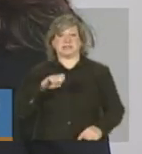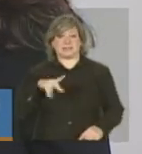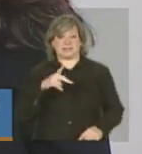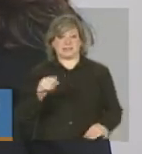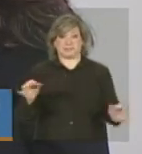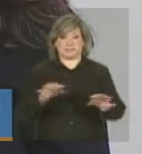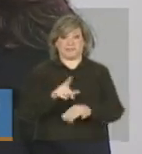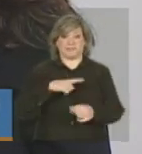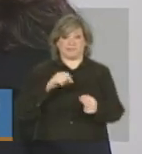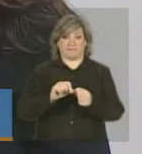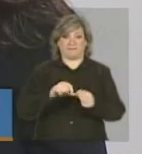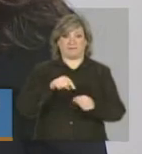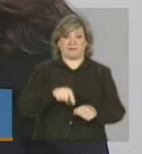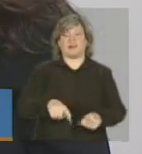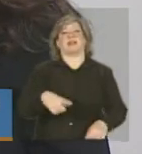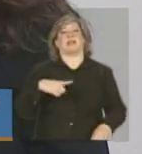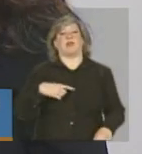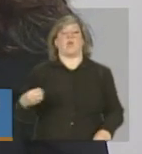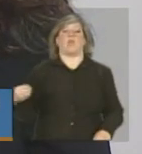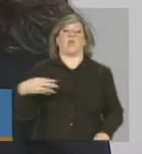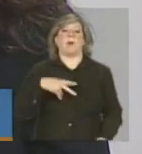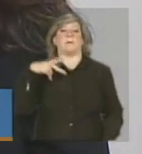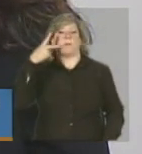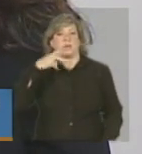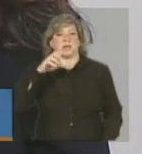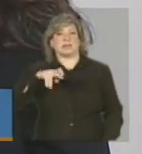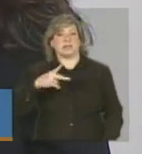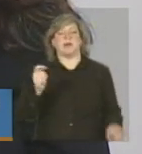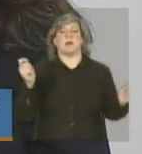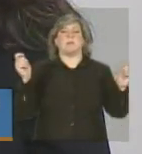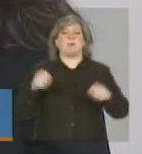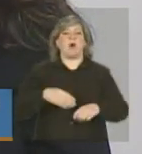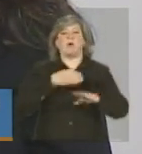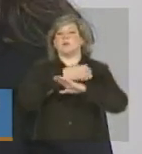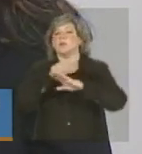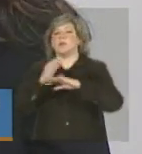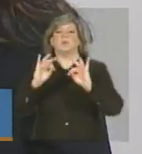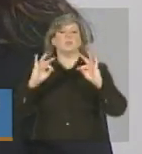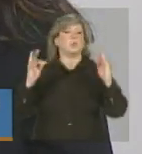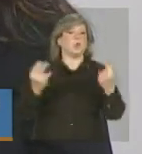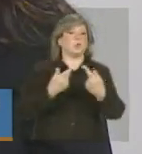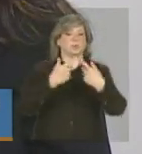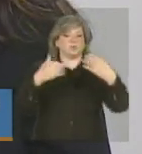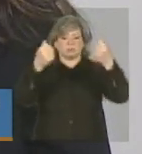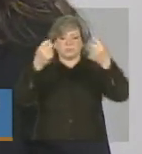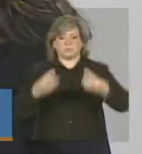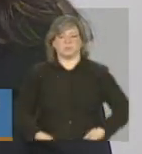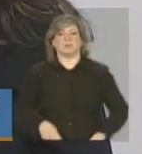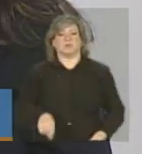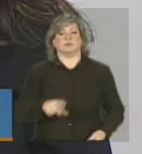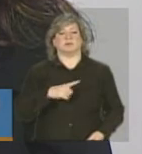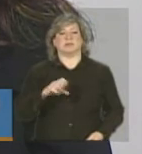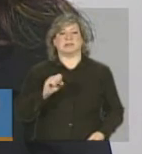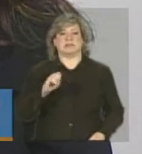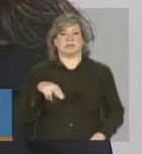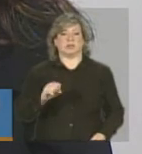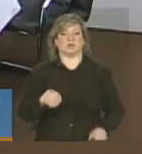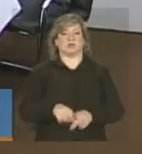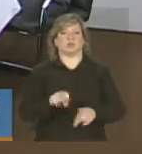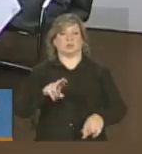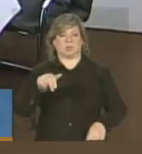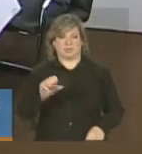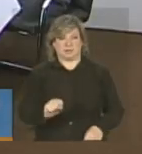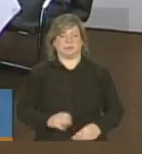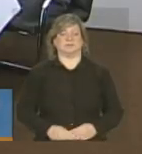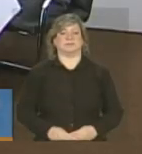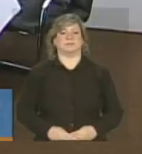está na nova política de senha, podendo acessar todos os aplicativos, inclusive do Censo Suas. Sabe, vamos lá